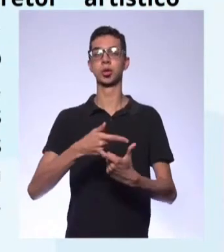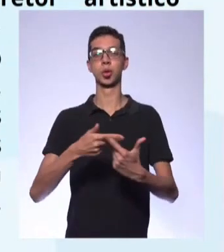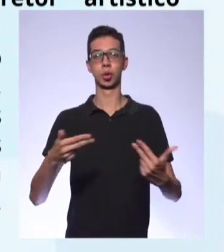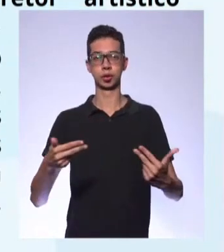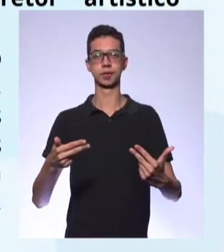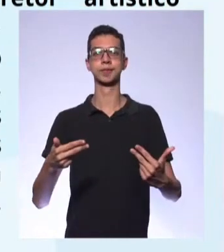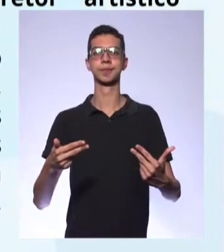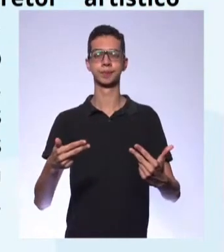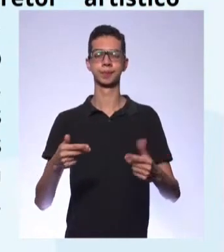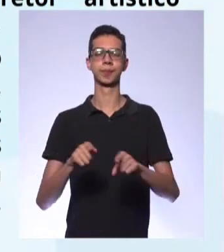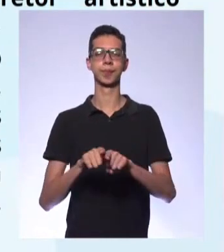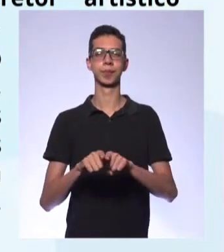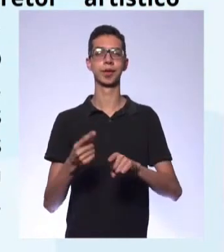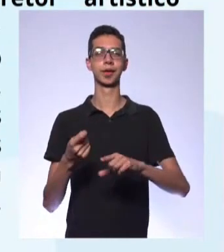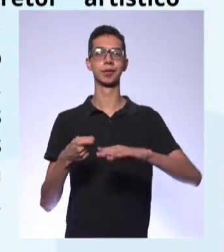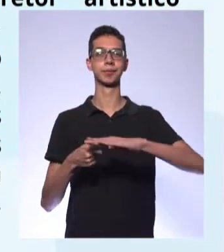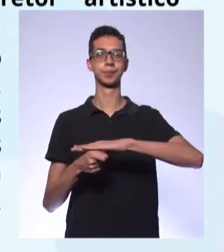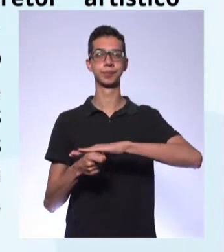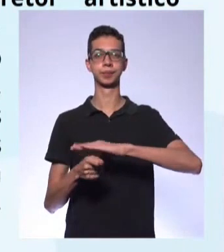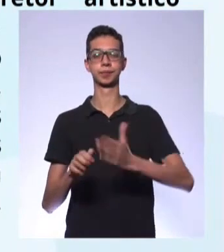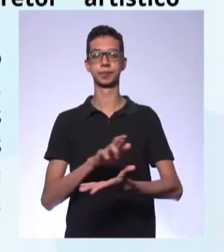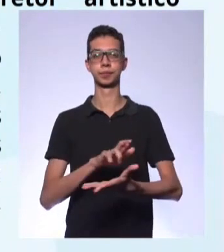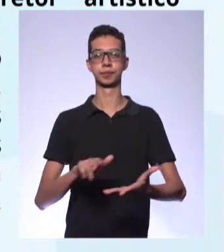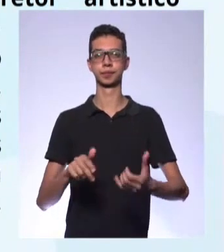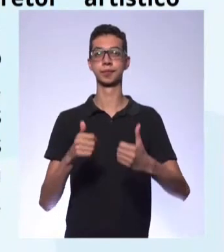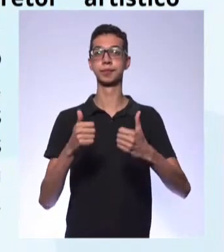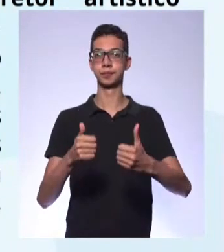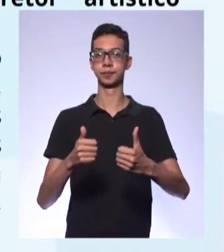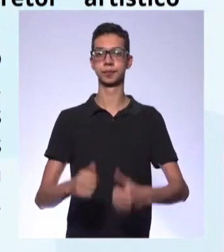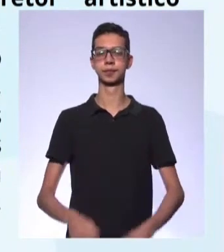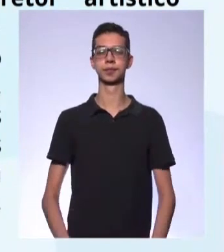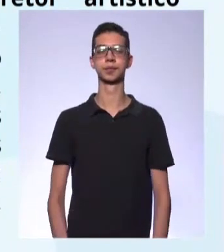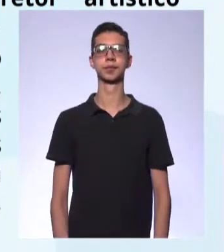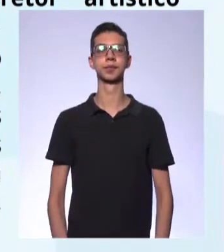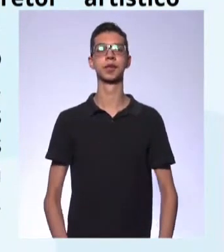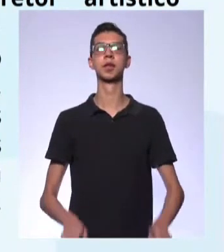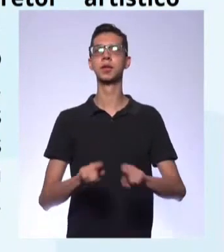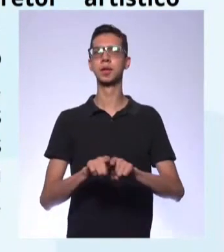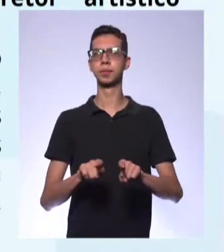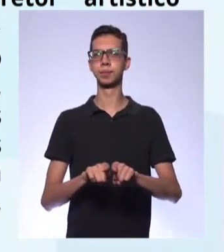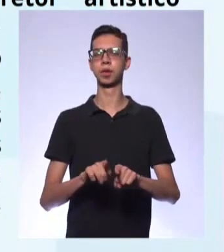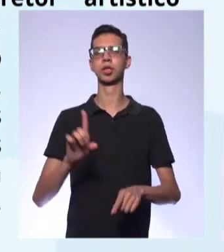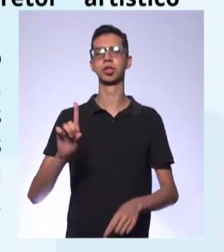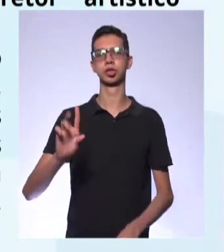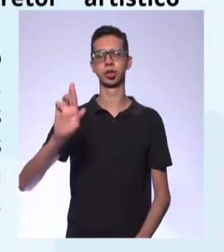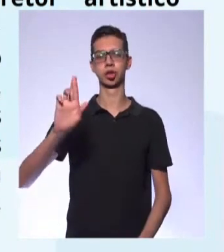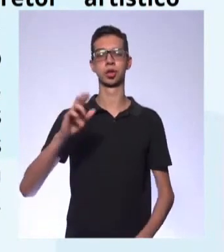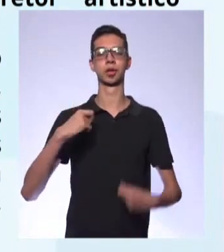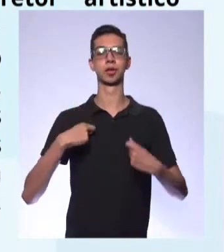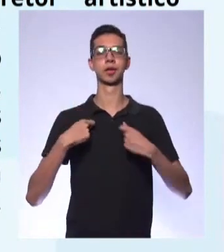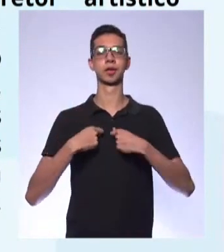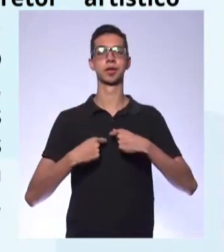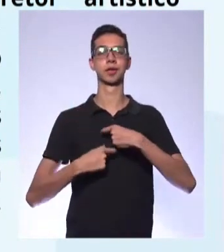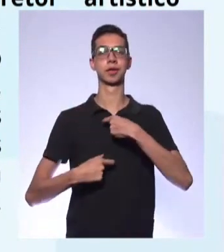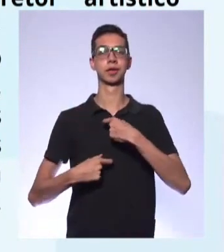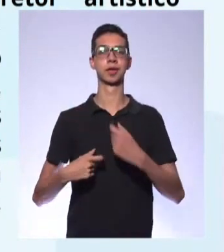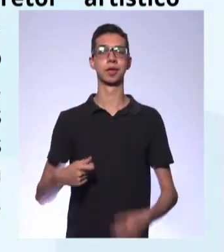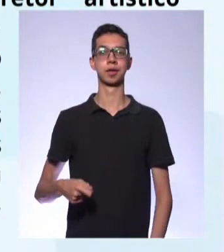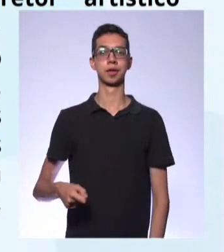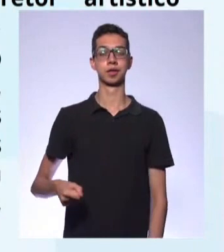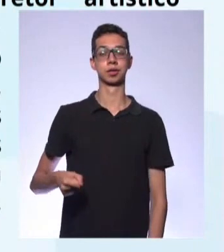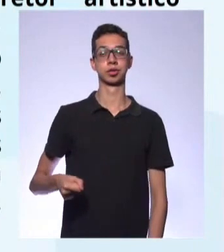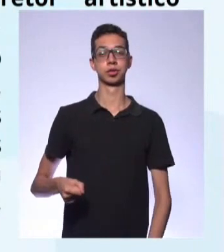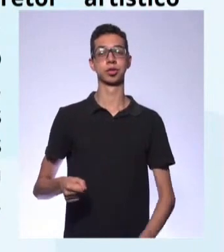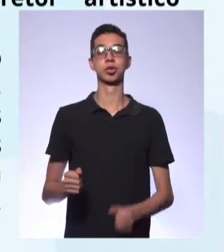da questão de patrocínio, etc, tá? E também, né, claro que o diretor executivo, ele trabalha diretamente junto com o diretor financeiro, que